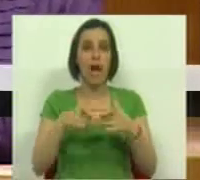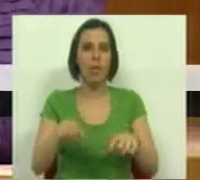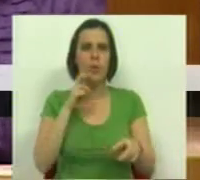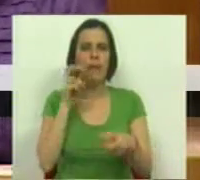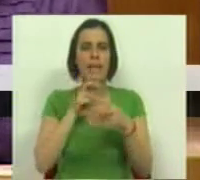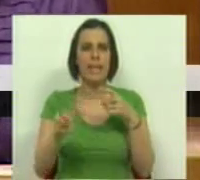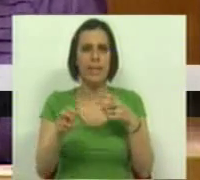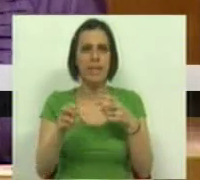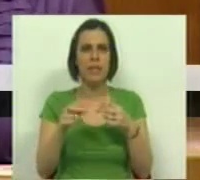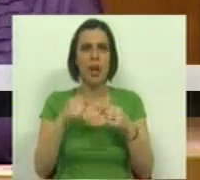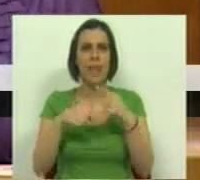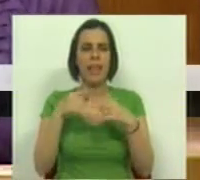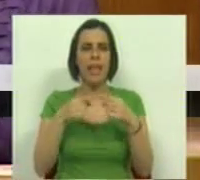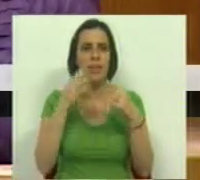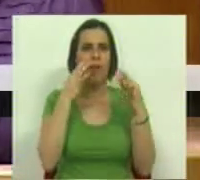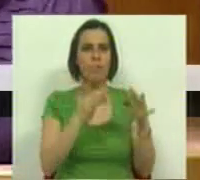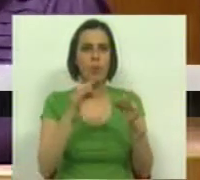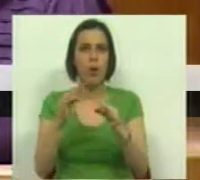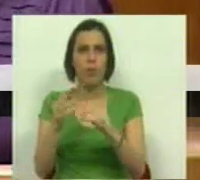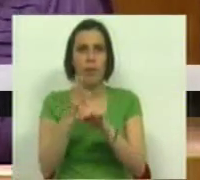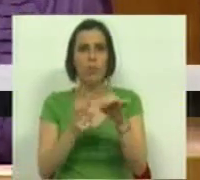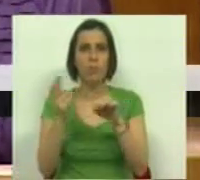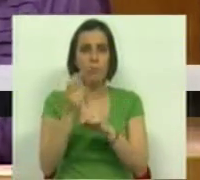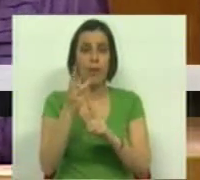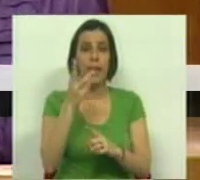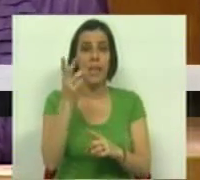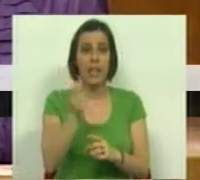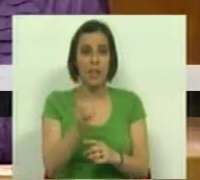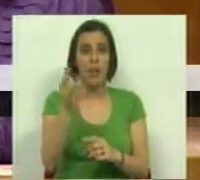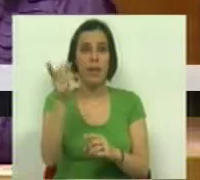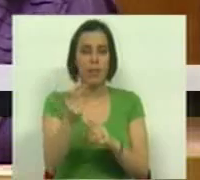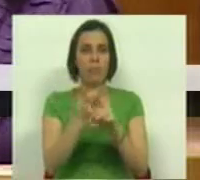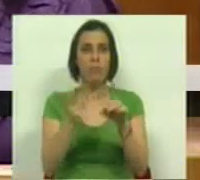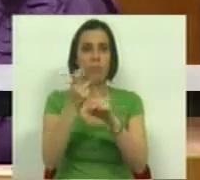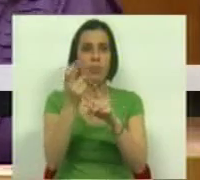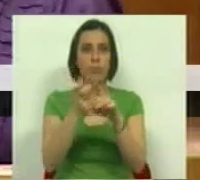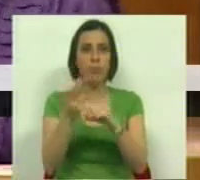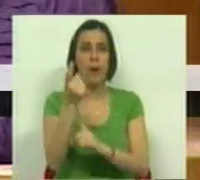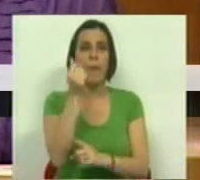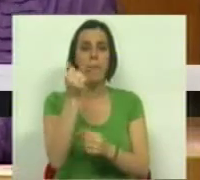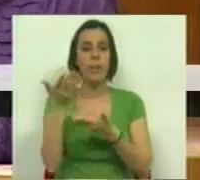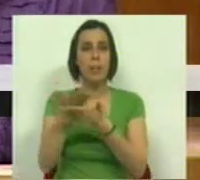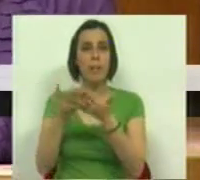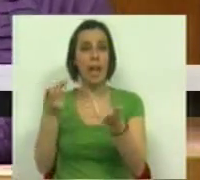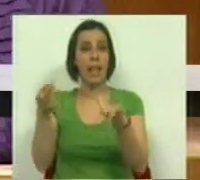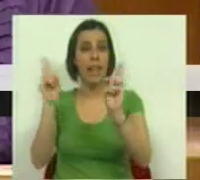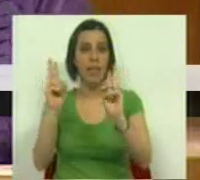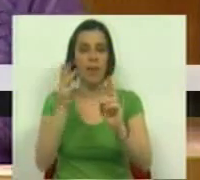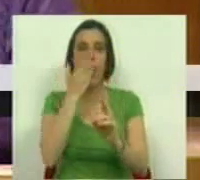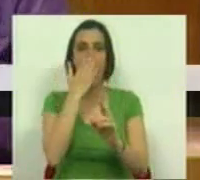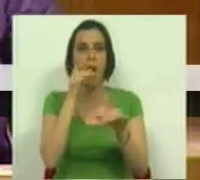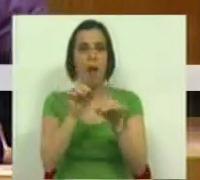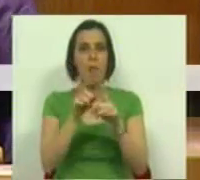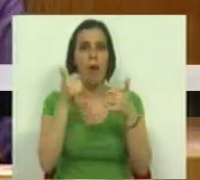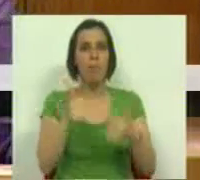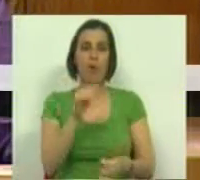de eletricidade com tarifa regulada subam a cada 3 meses para que os preços do mercado liberalizado pareçam